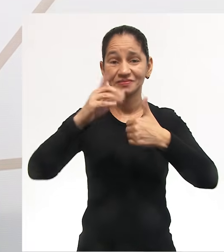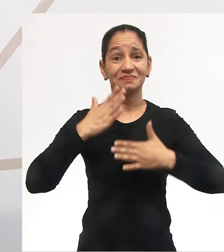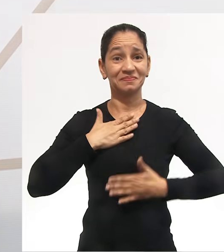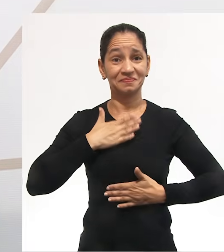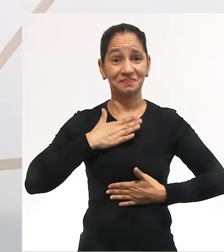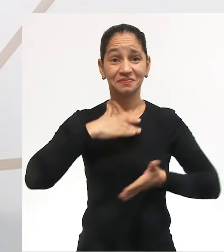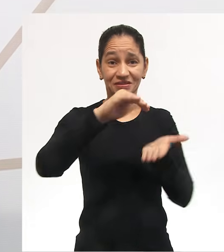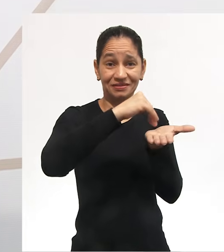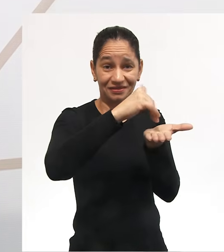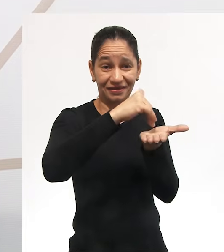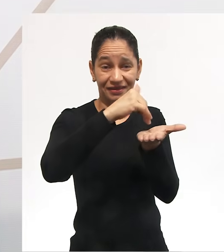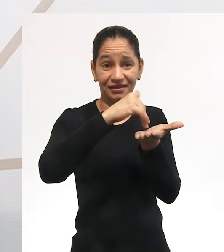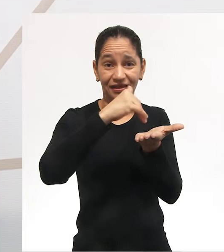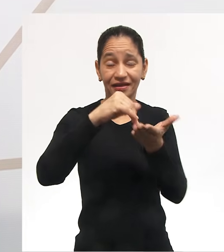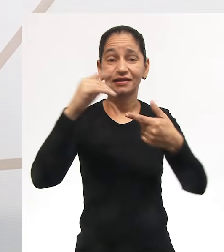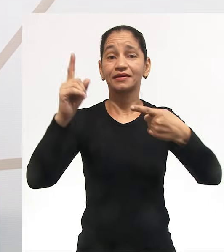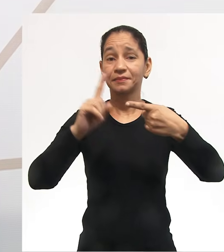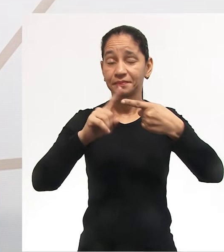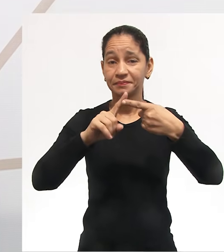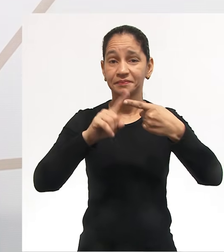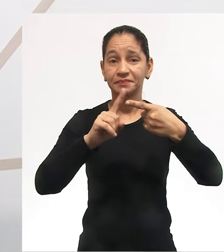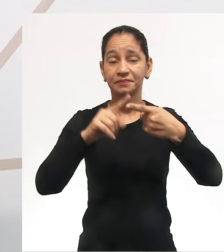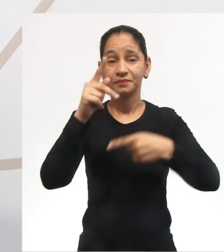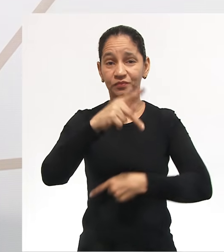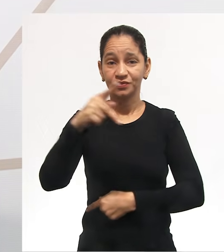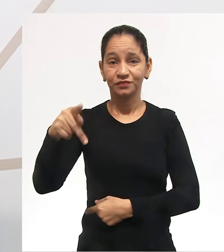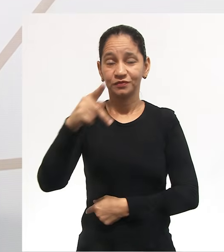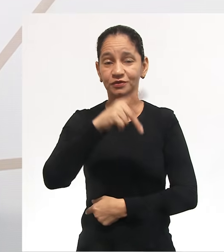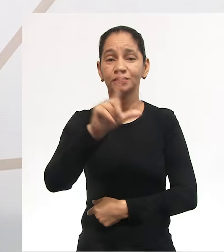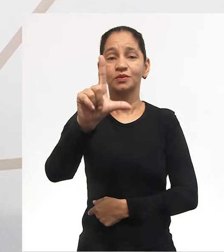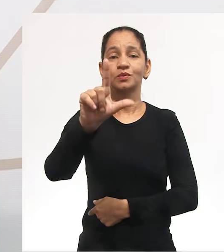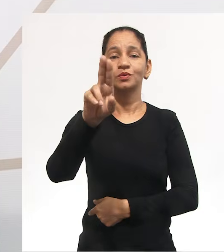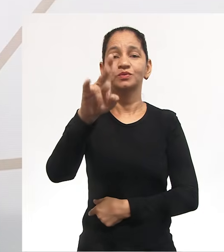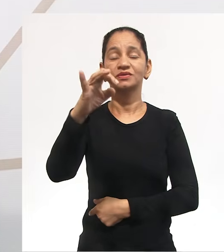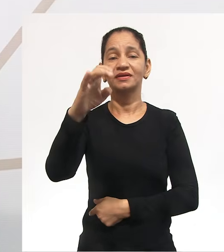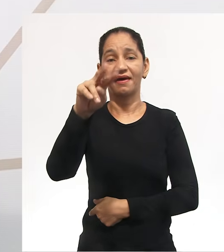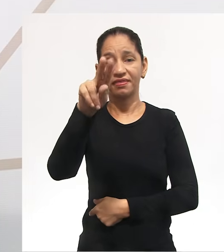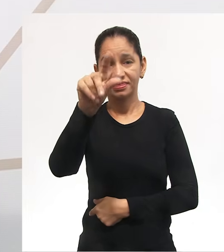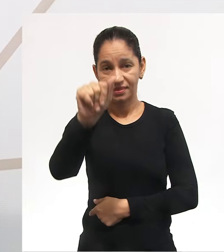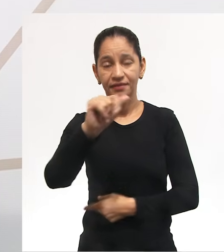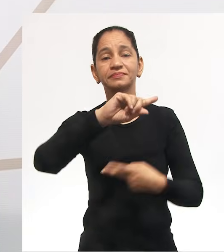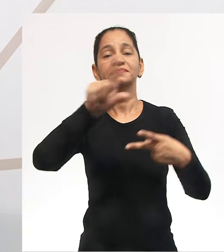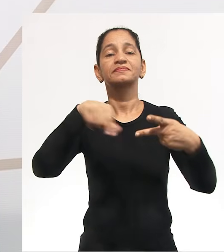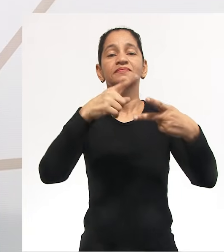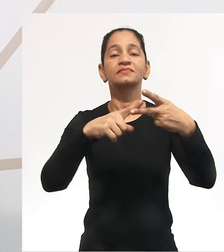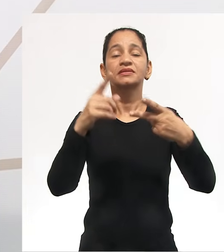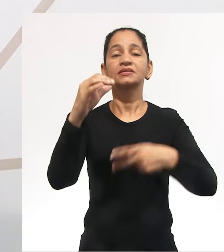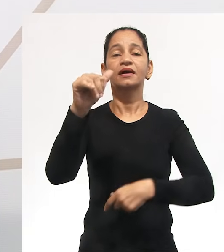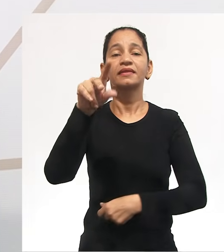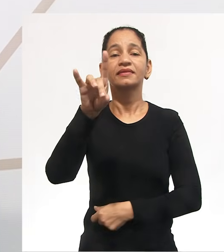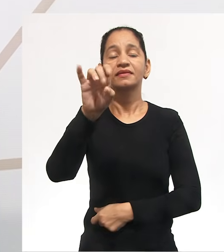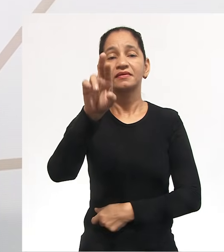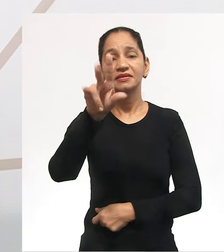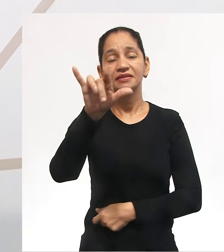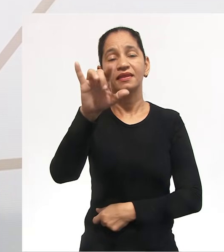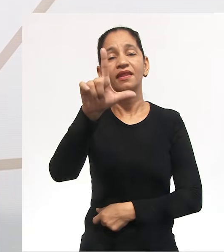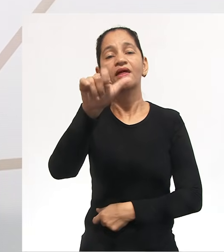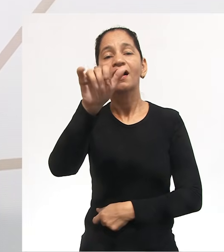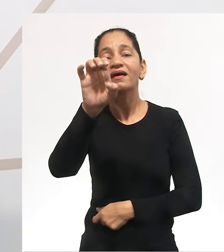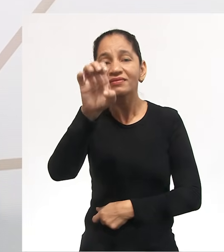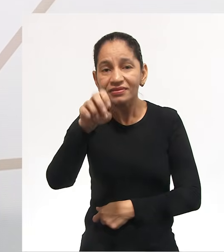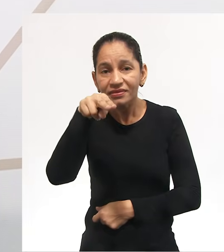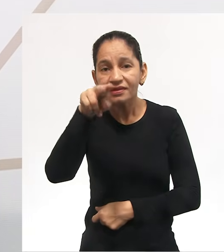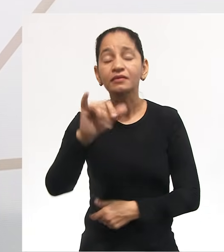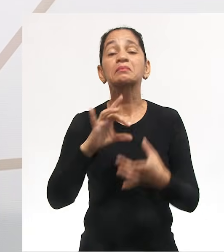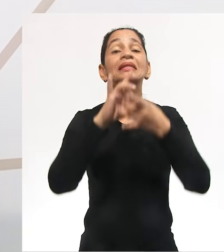aqui as minhas secretárias de educação, né? A professora Luciana Fontinelli e a professora